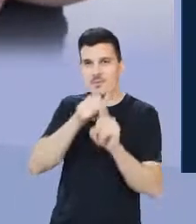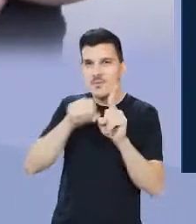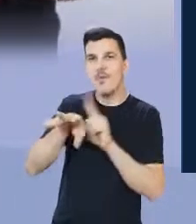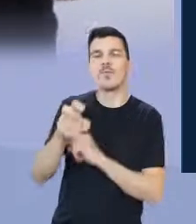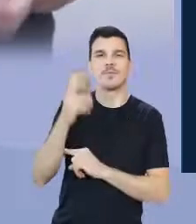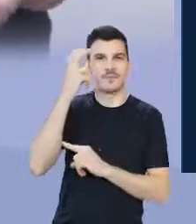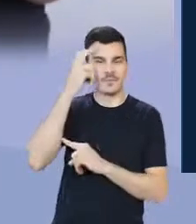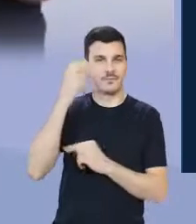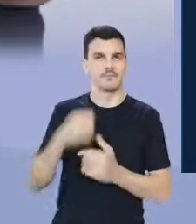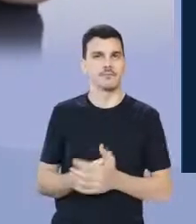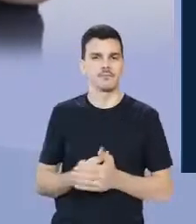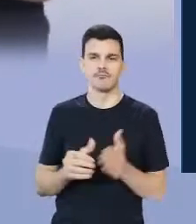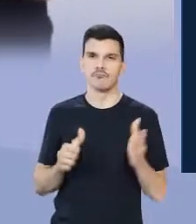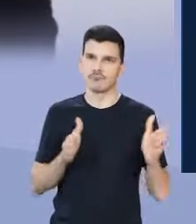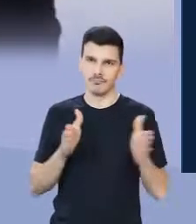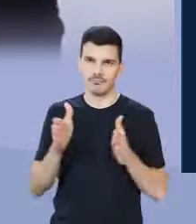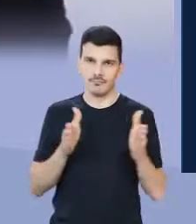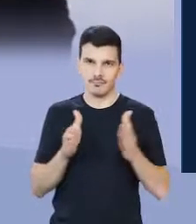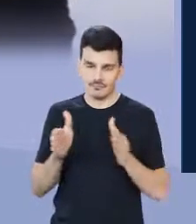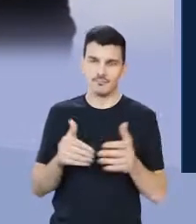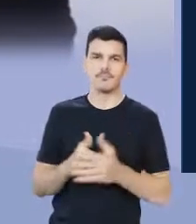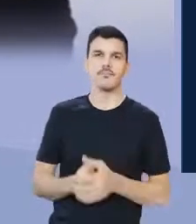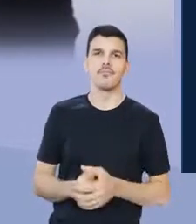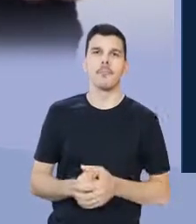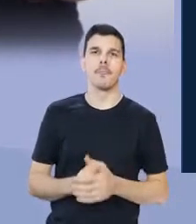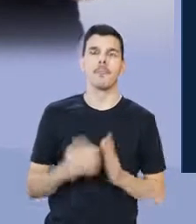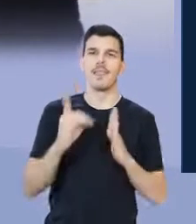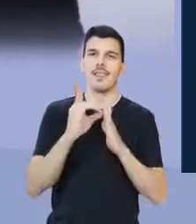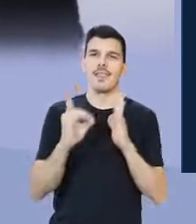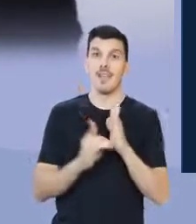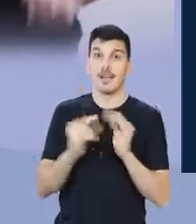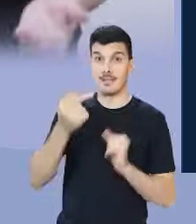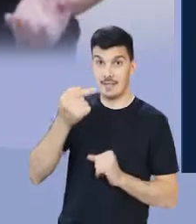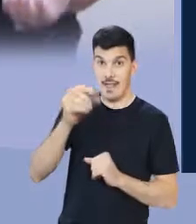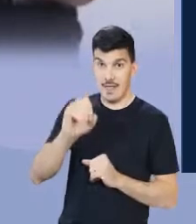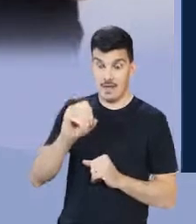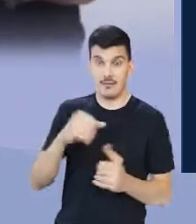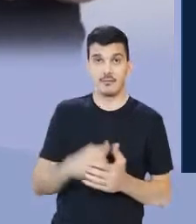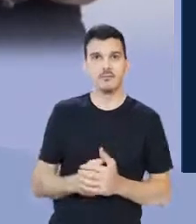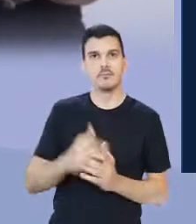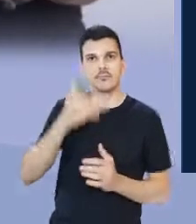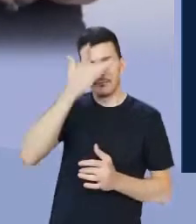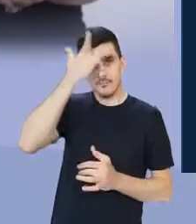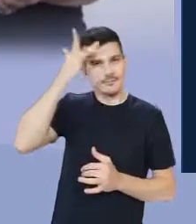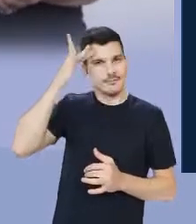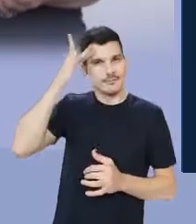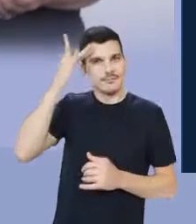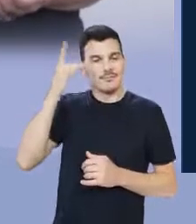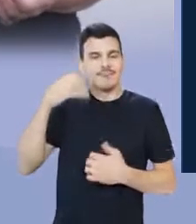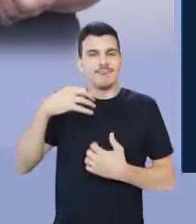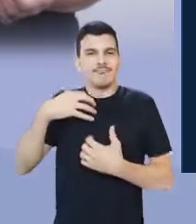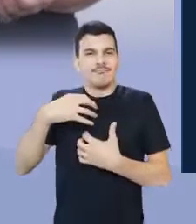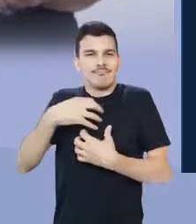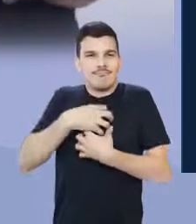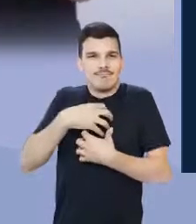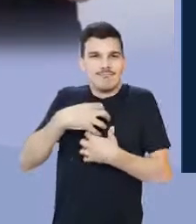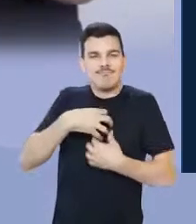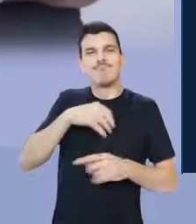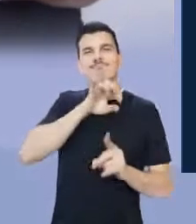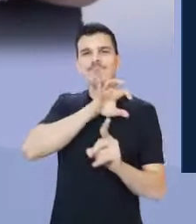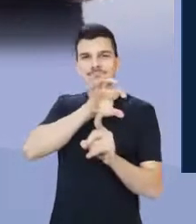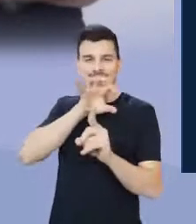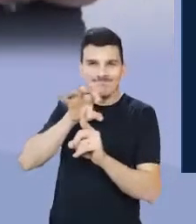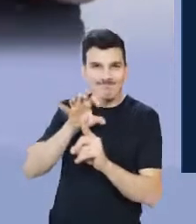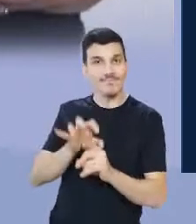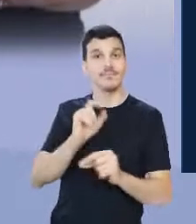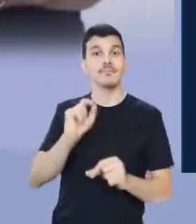movimento sociocultural. O período, como eu disse, década de 70, e as pessoas estavam